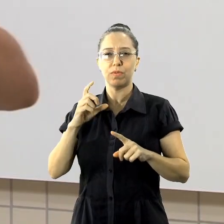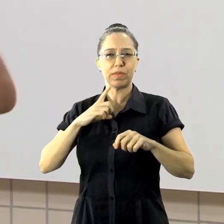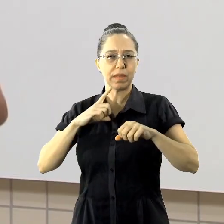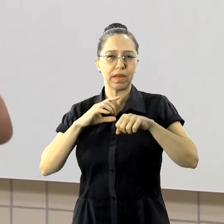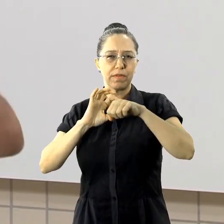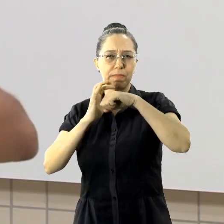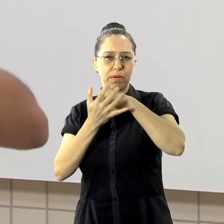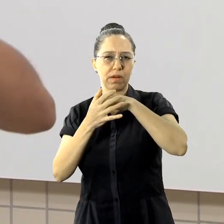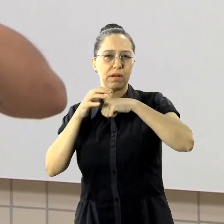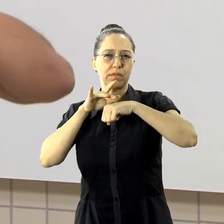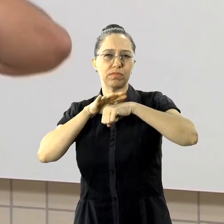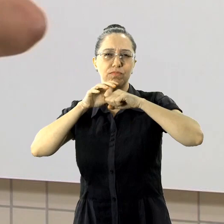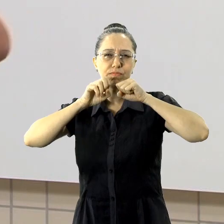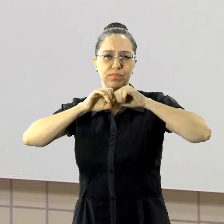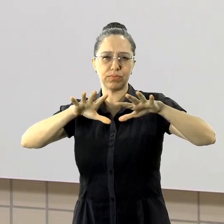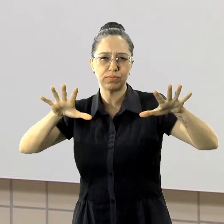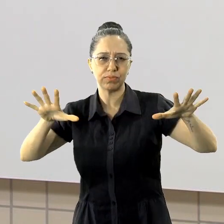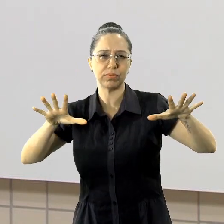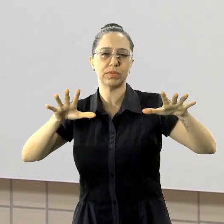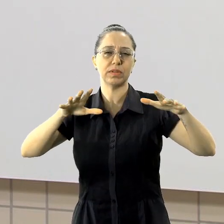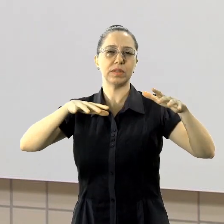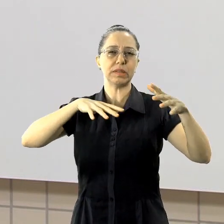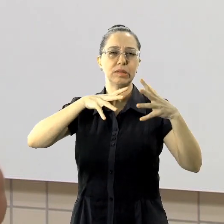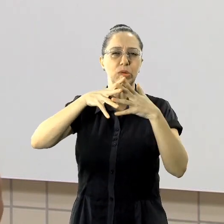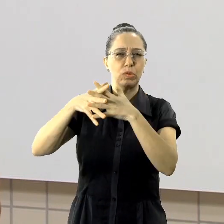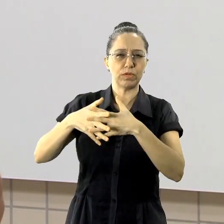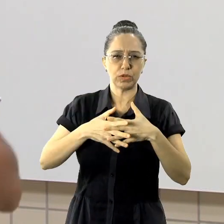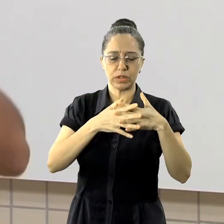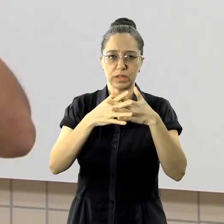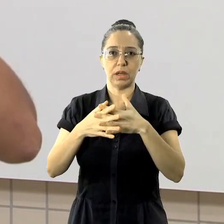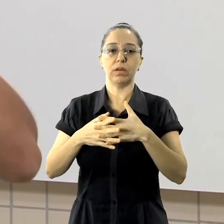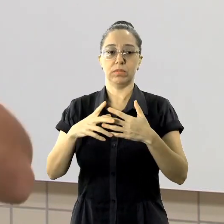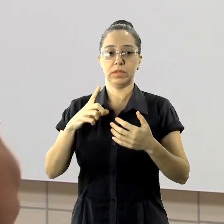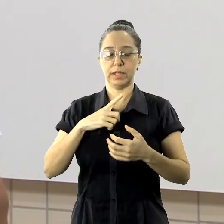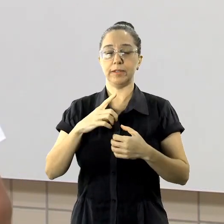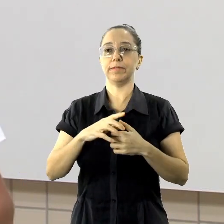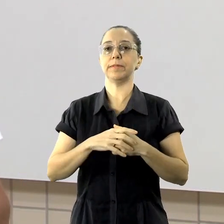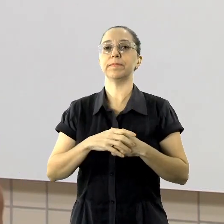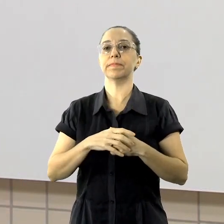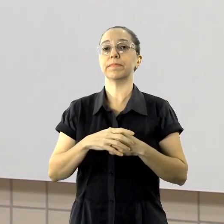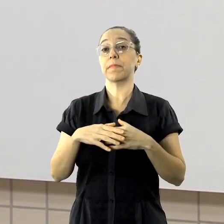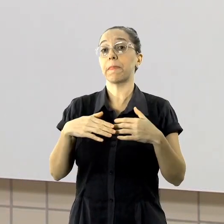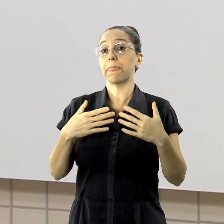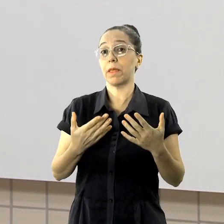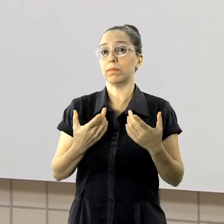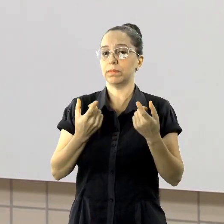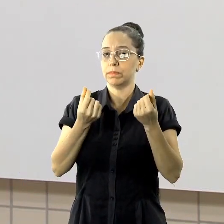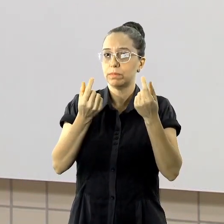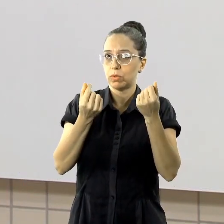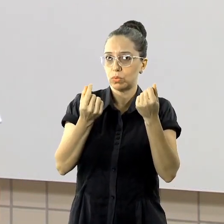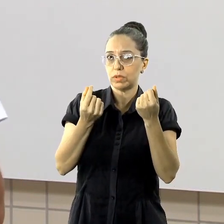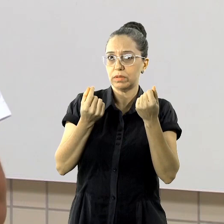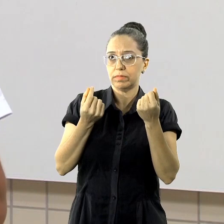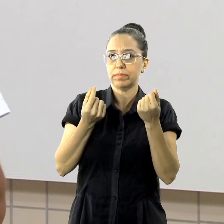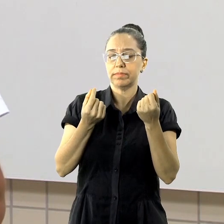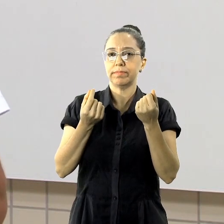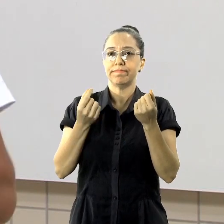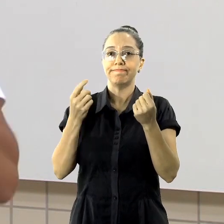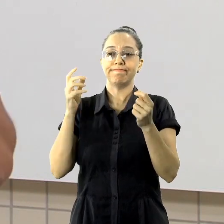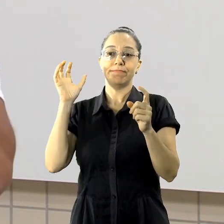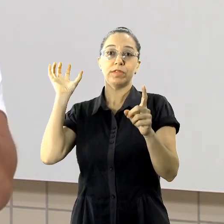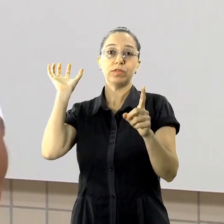o coronavírus e toda aquela confusão. Gente, a Bolsa de Valores, ela influencia diretamente na